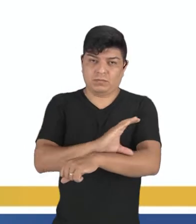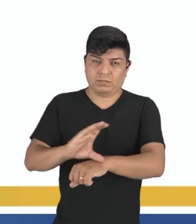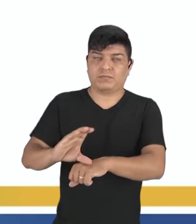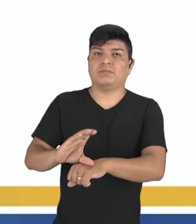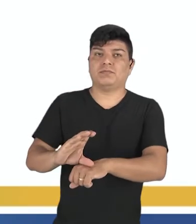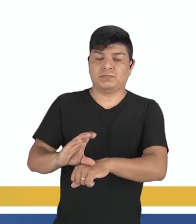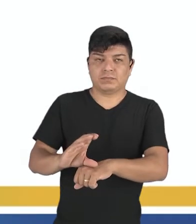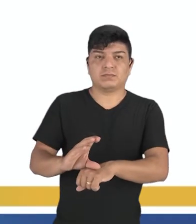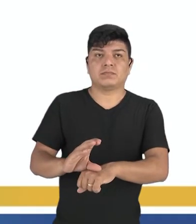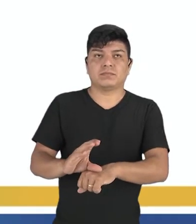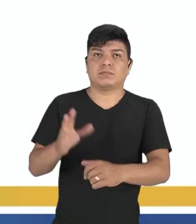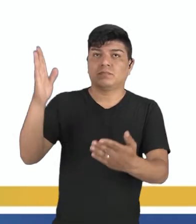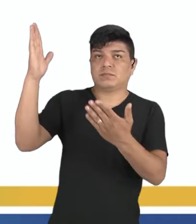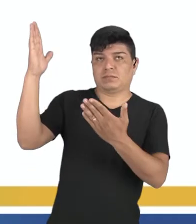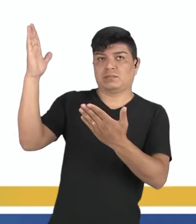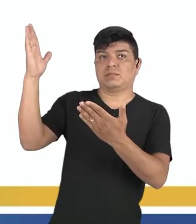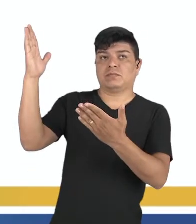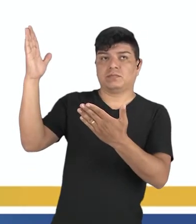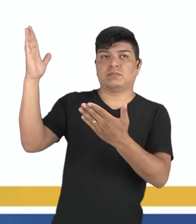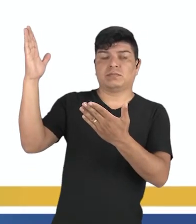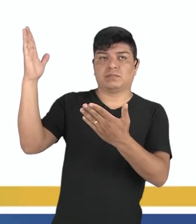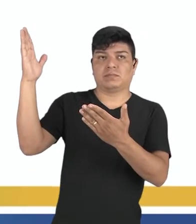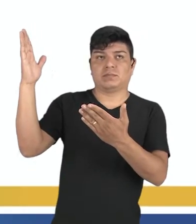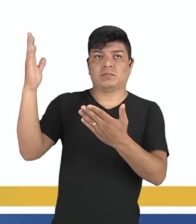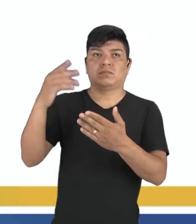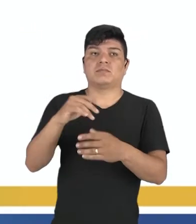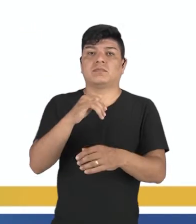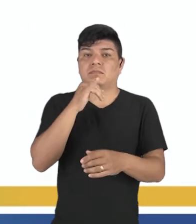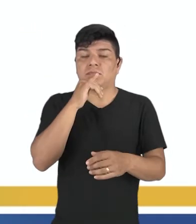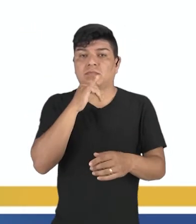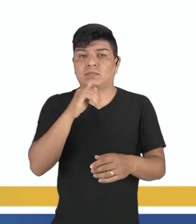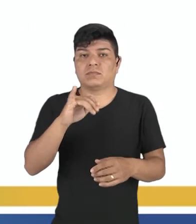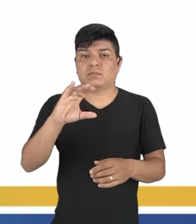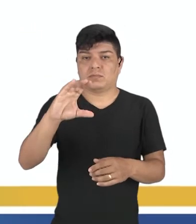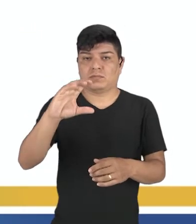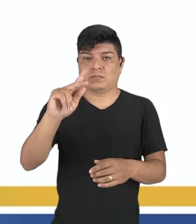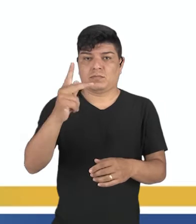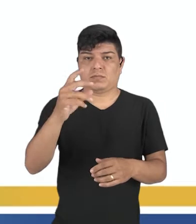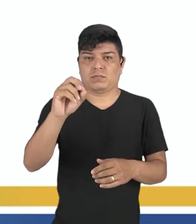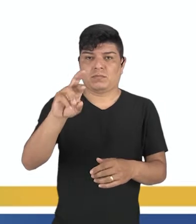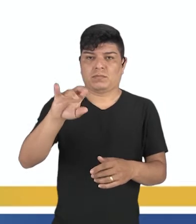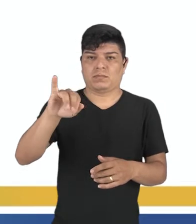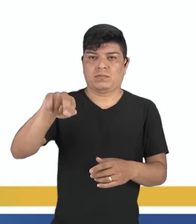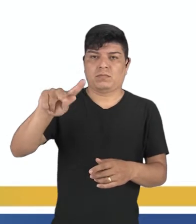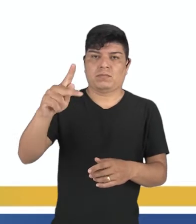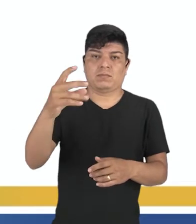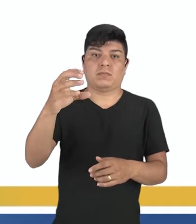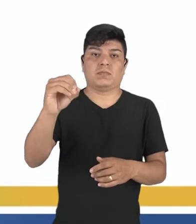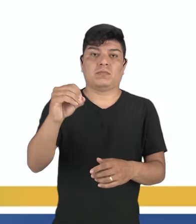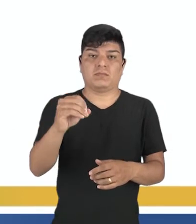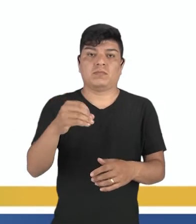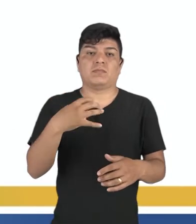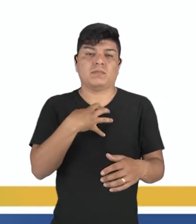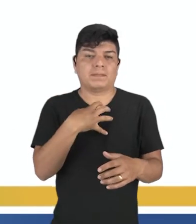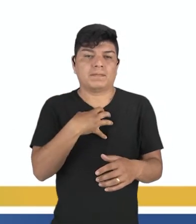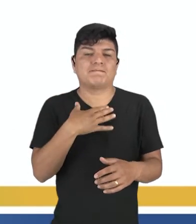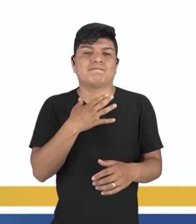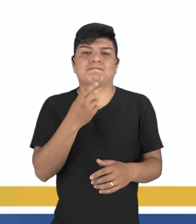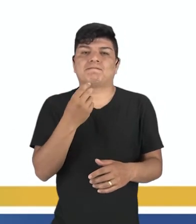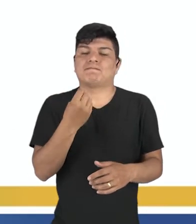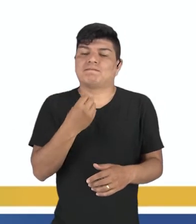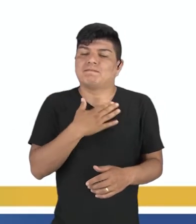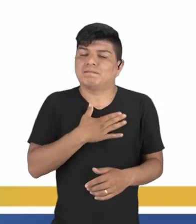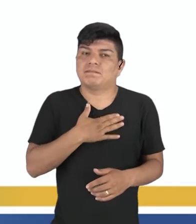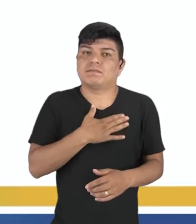gente? E aí, uma representação então do chorinho, que é um ritmo muito gostoso, que tem origem ali também